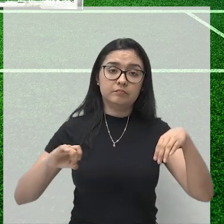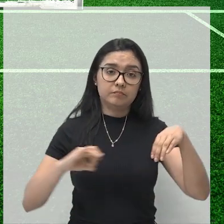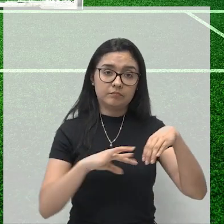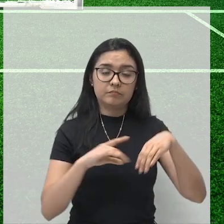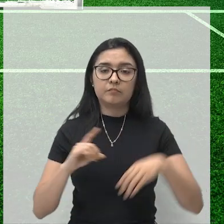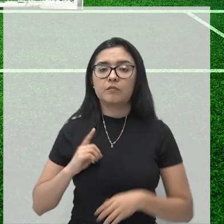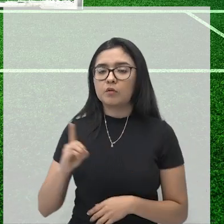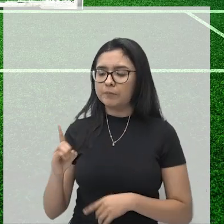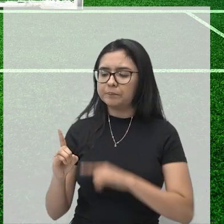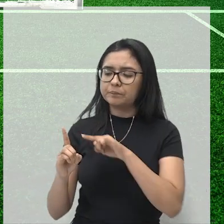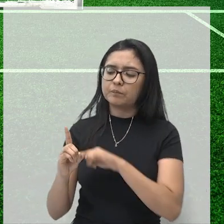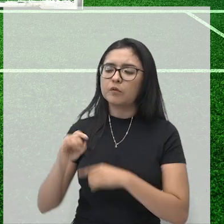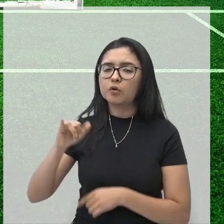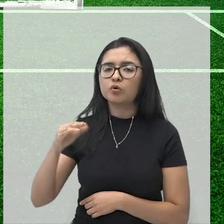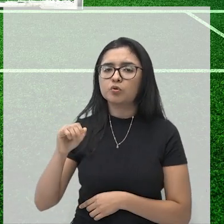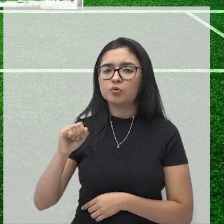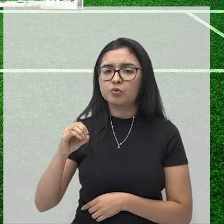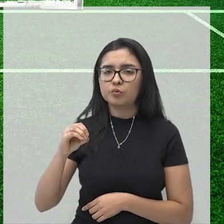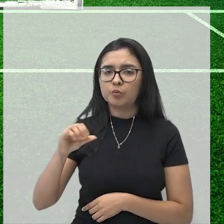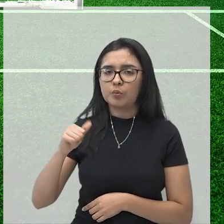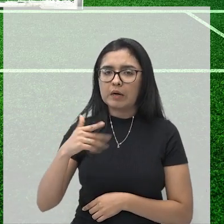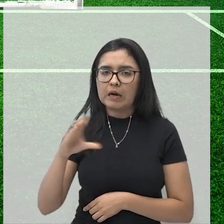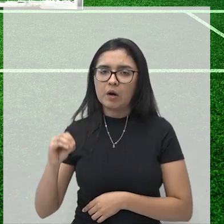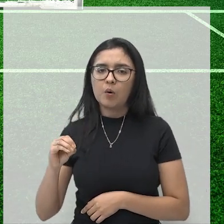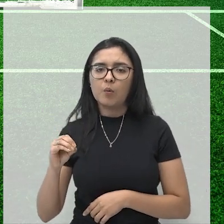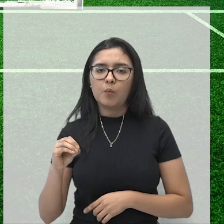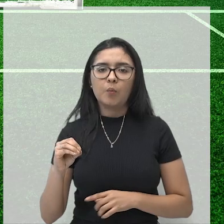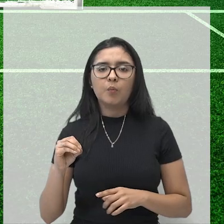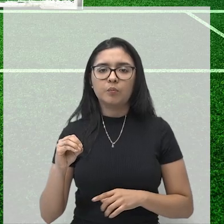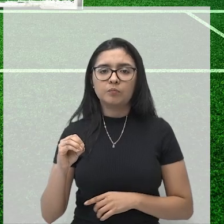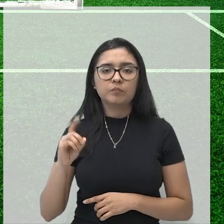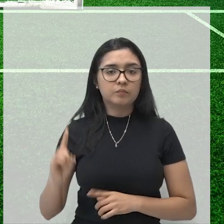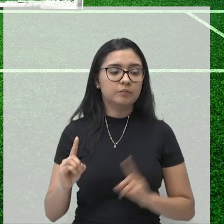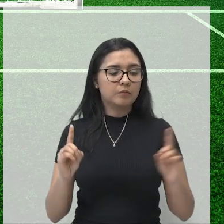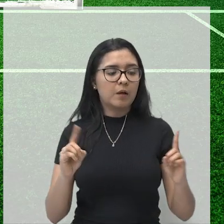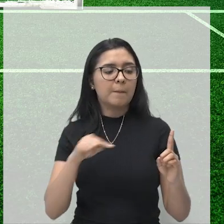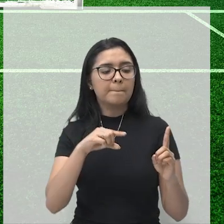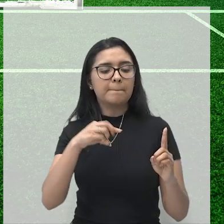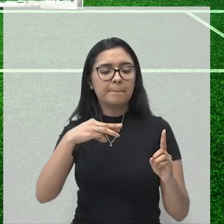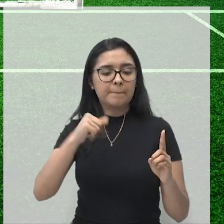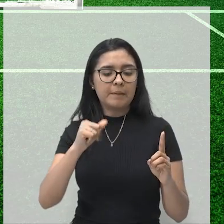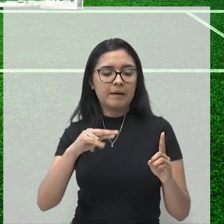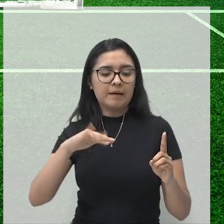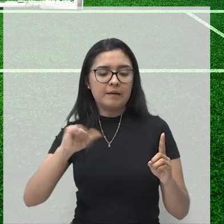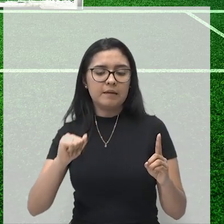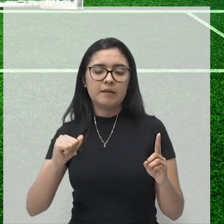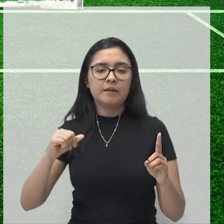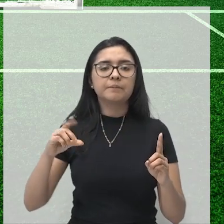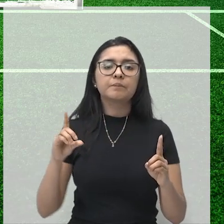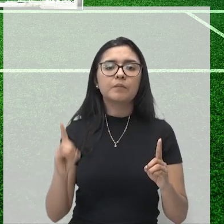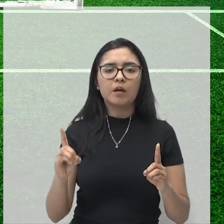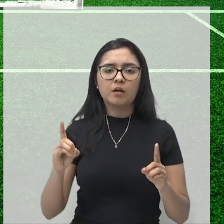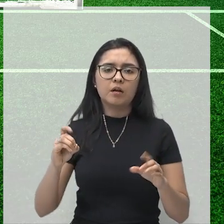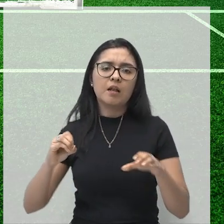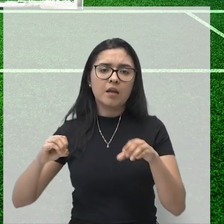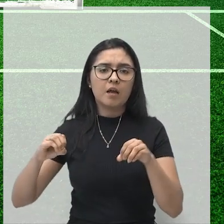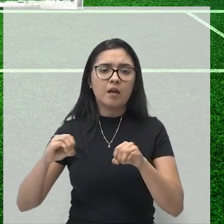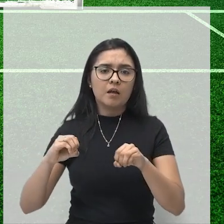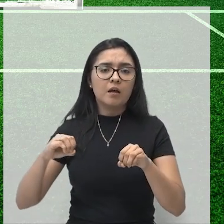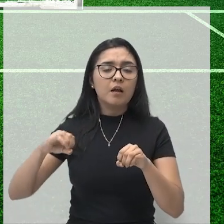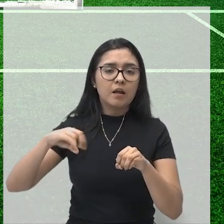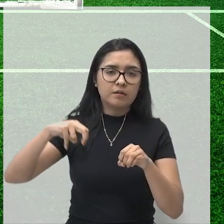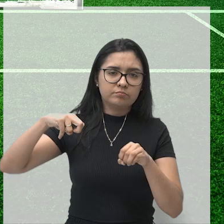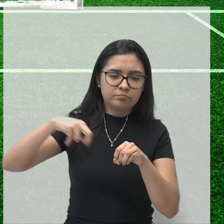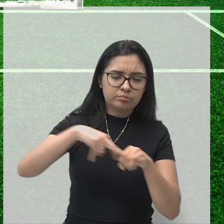para Maria, né, narrado aqui através de uma sequência fisiológica